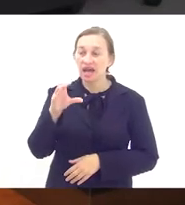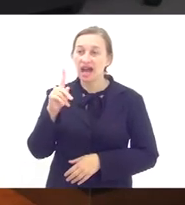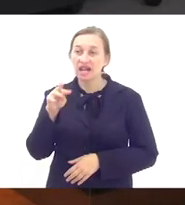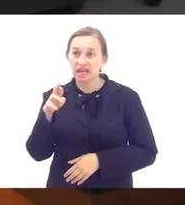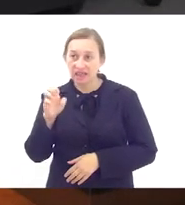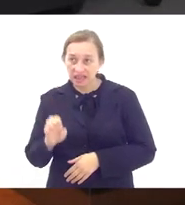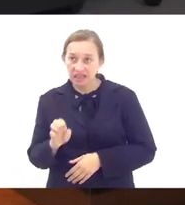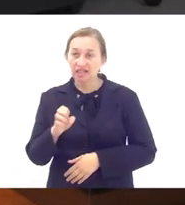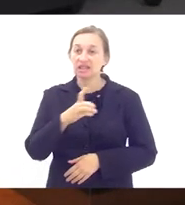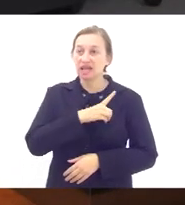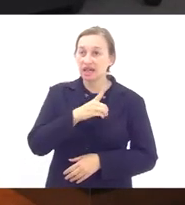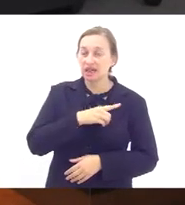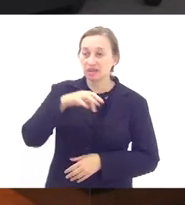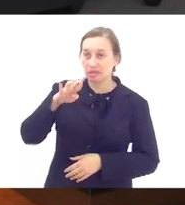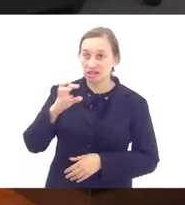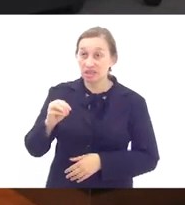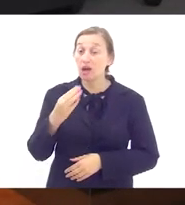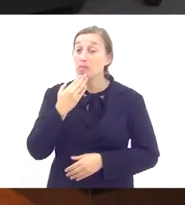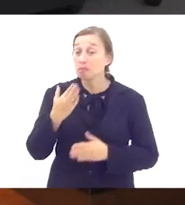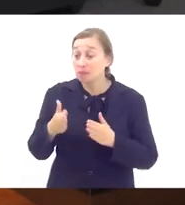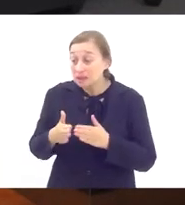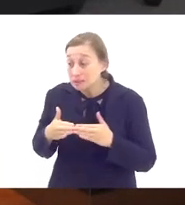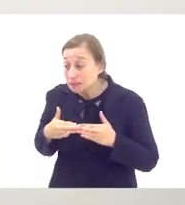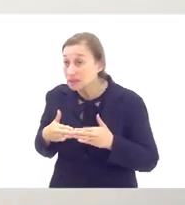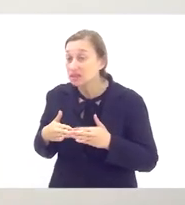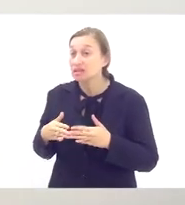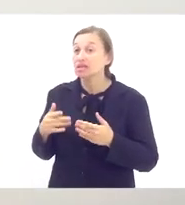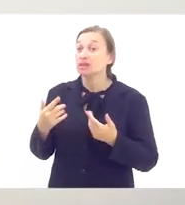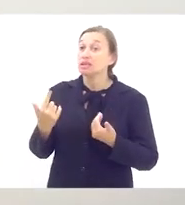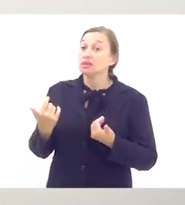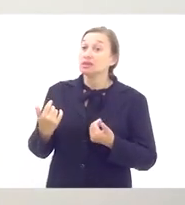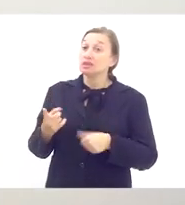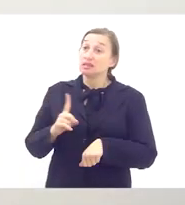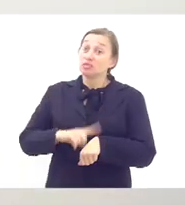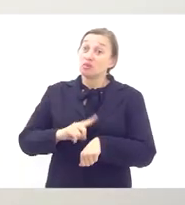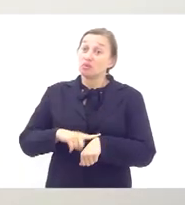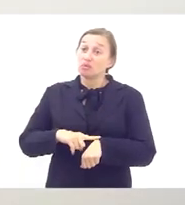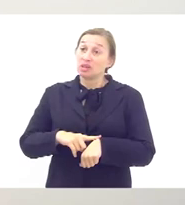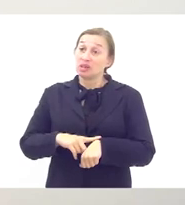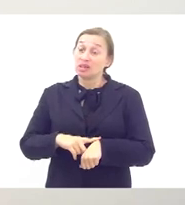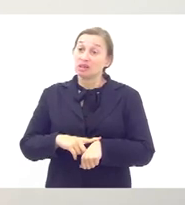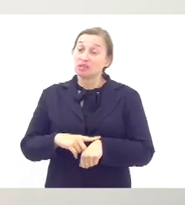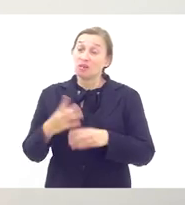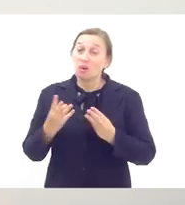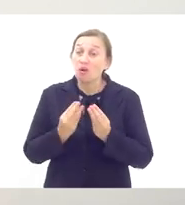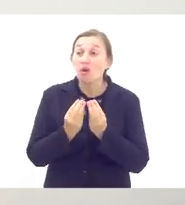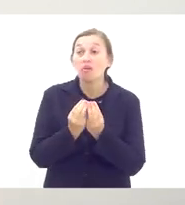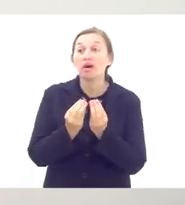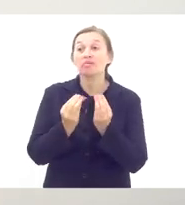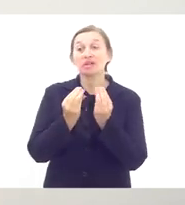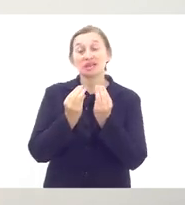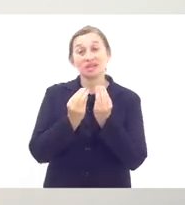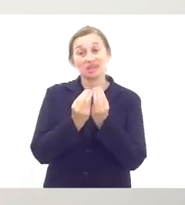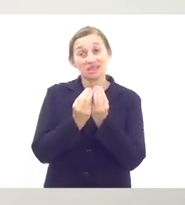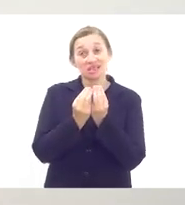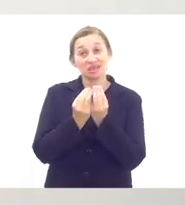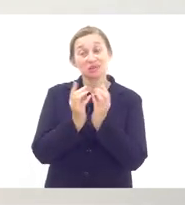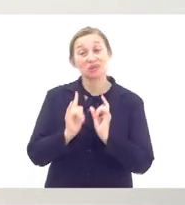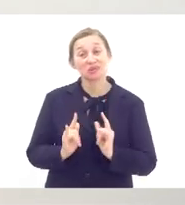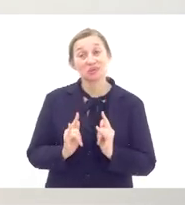Maia. Pedir licença que eu vou me ausentar, porque nesse exato momento Nossa Senhora de Fátima chegou aqui no nosso prédio e